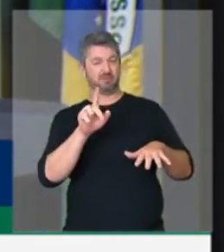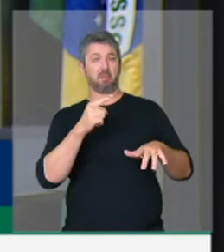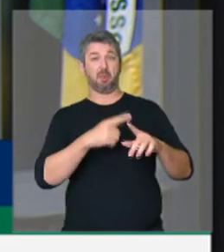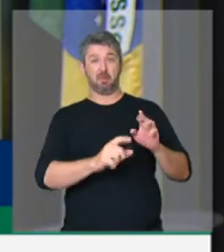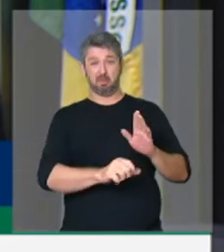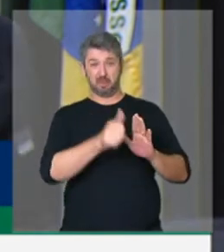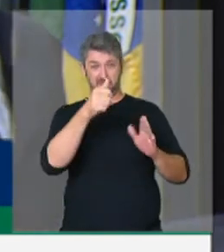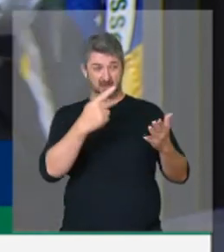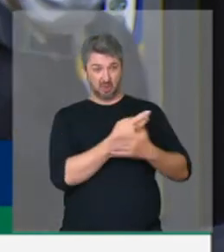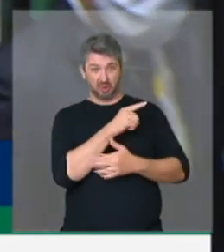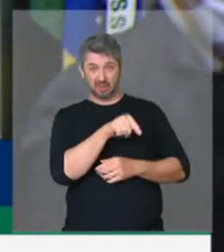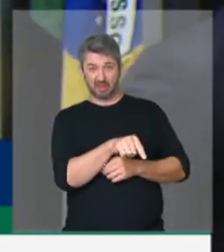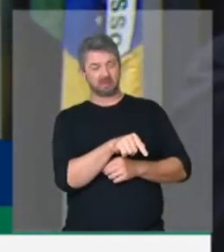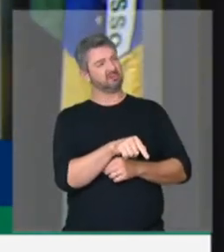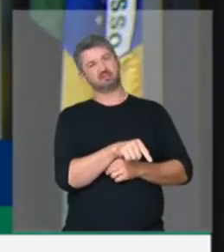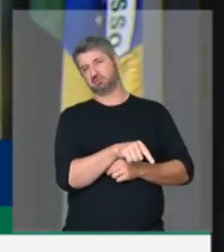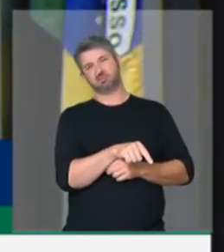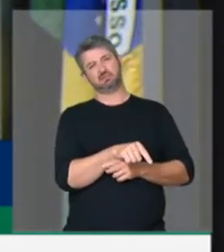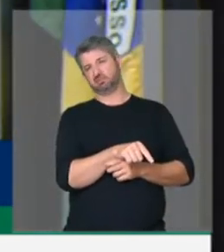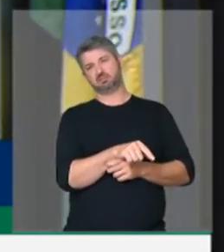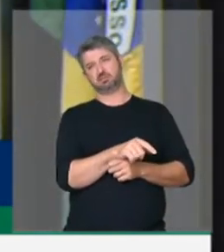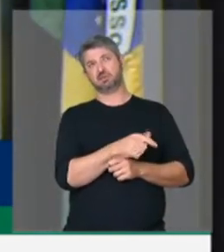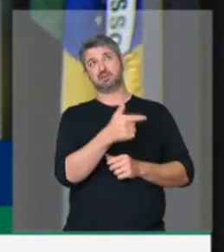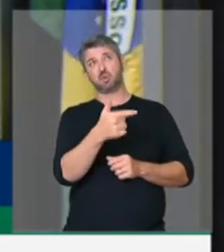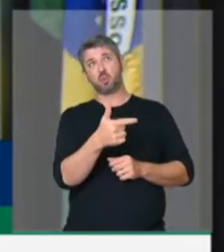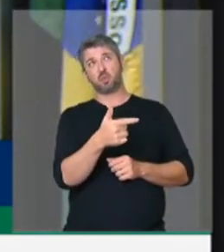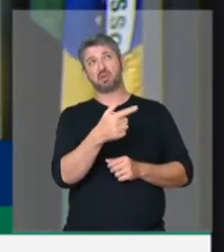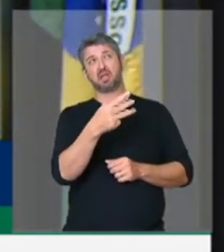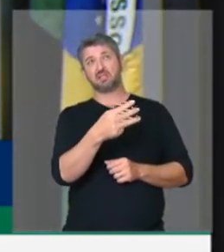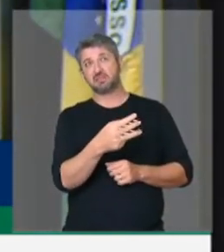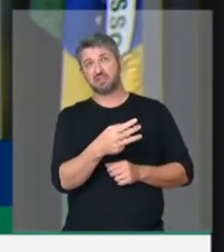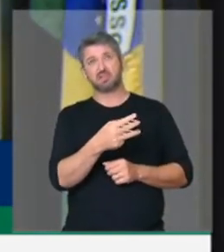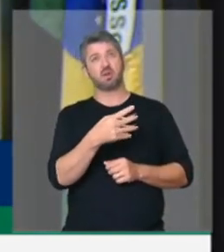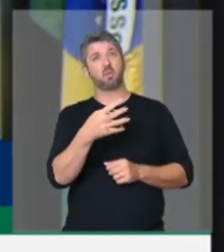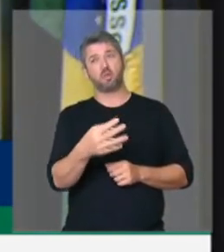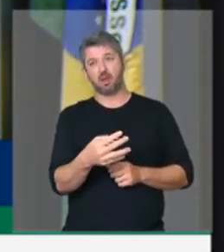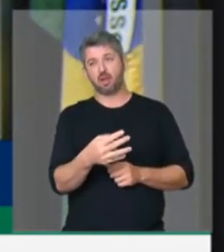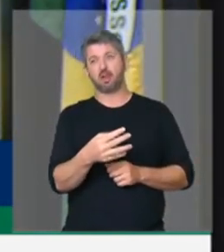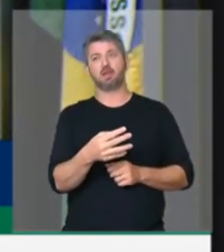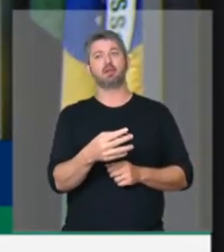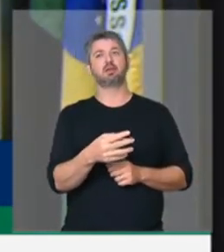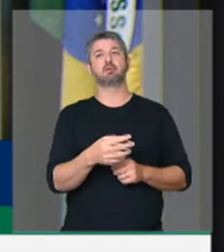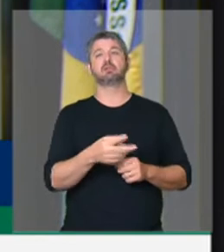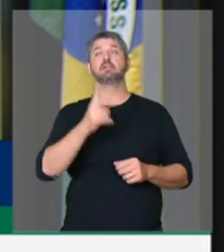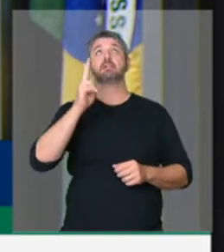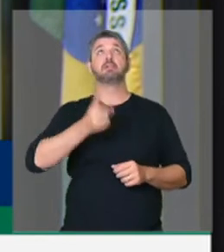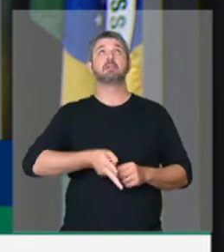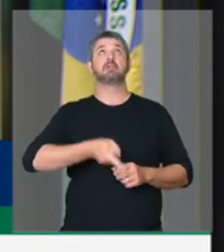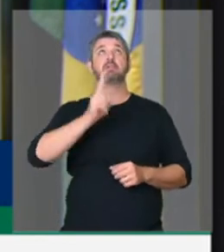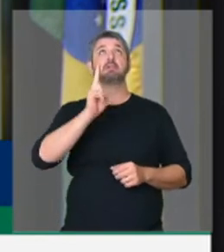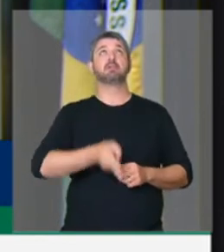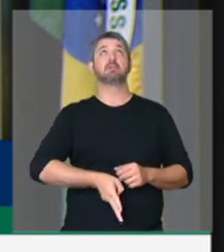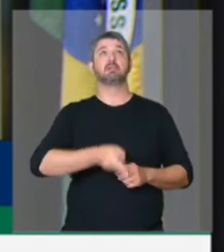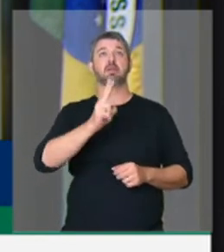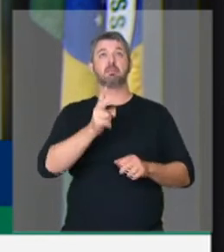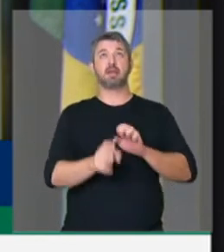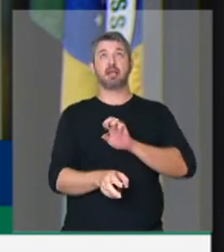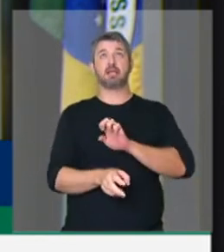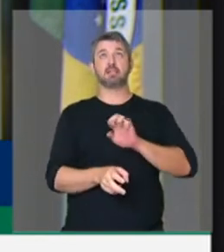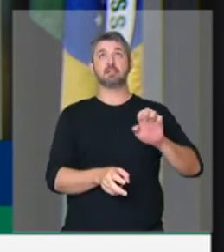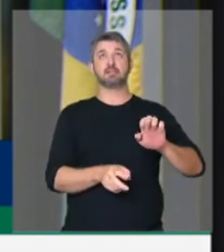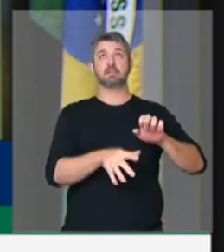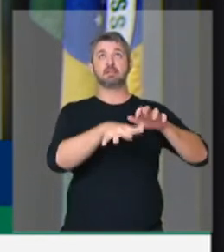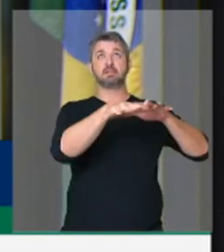vez que isso acontece, não é a segunda, não é a terceira, não é a quarta, todas as vezes que a esquerda vai